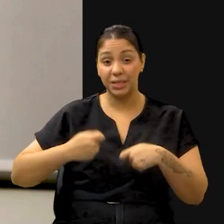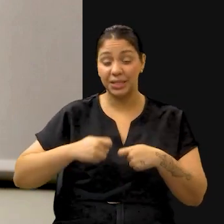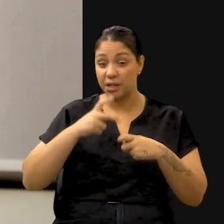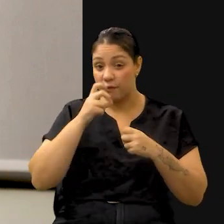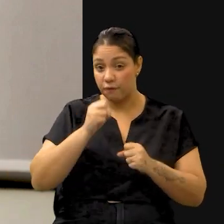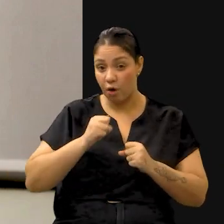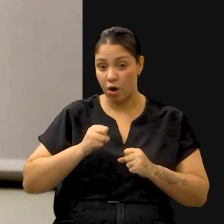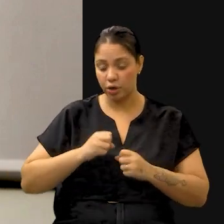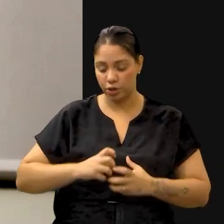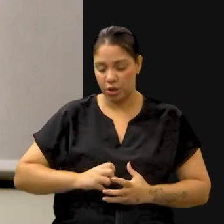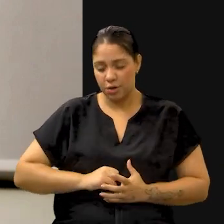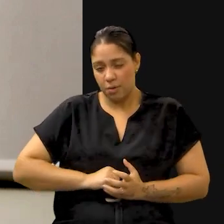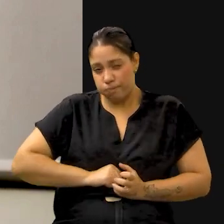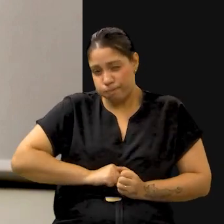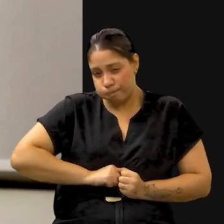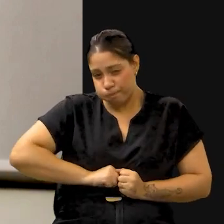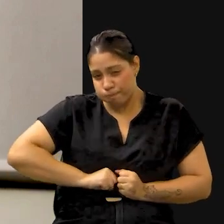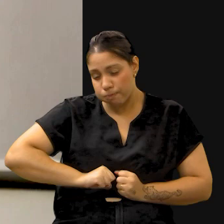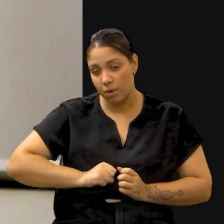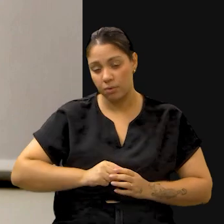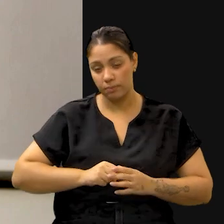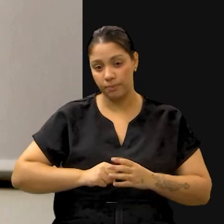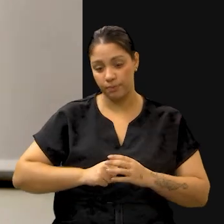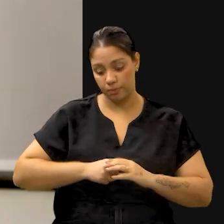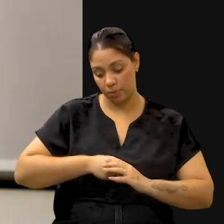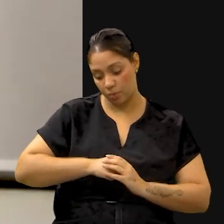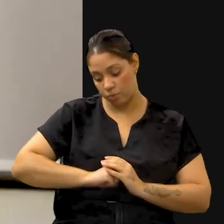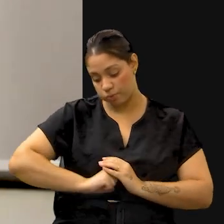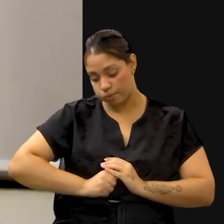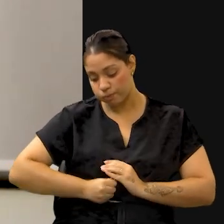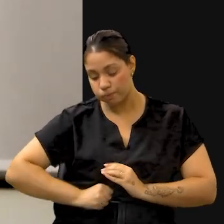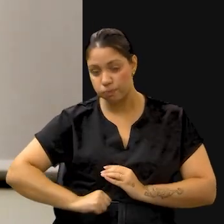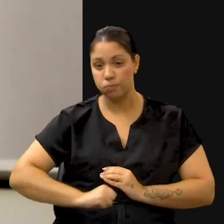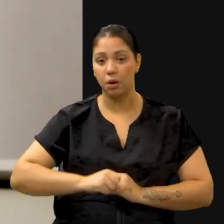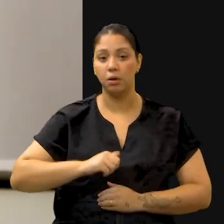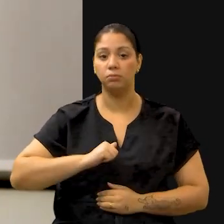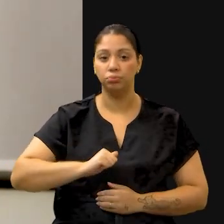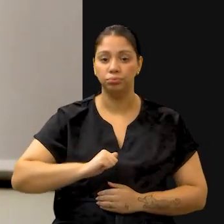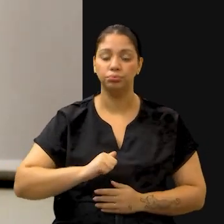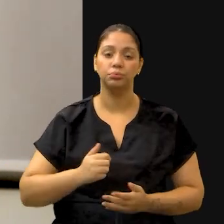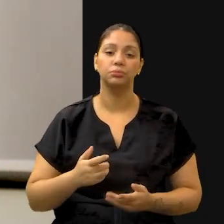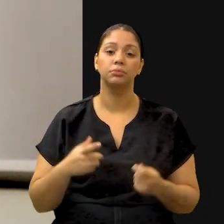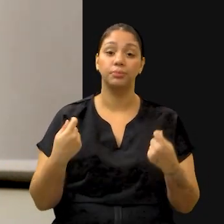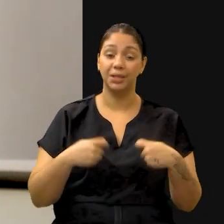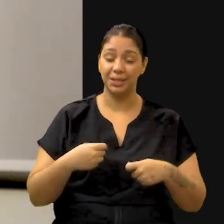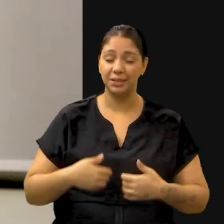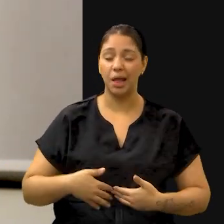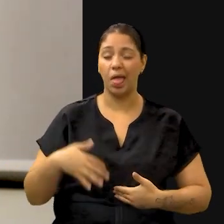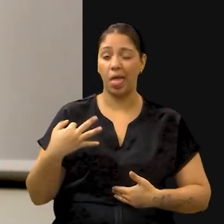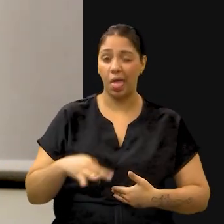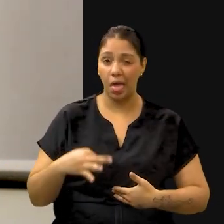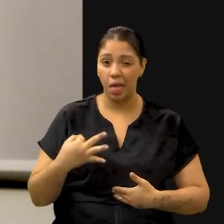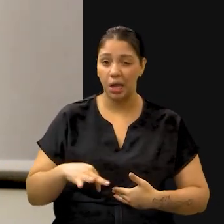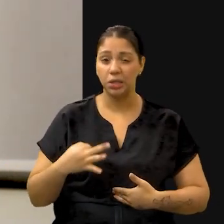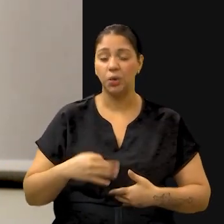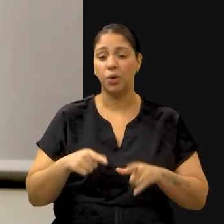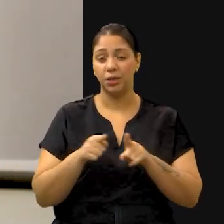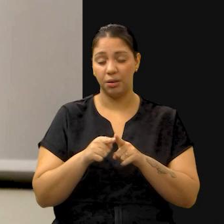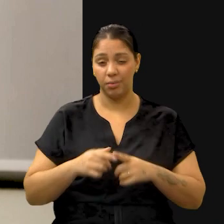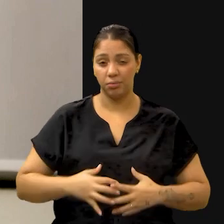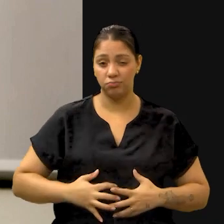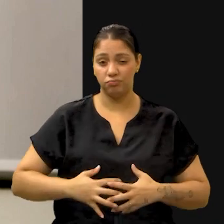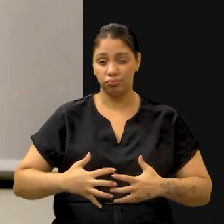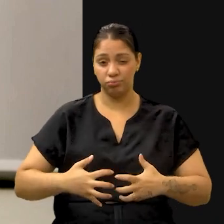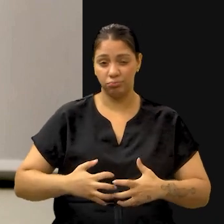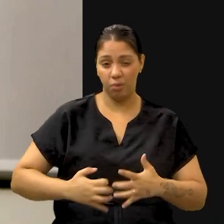uma força da musculatura aumentada para conseguir passar esse bolo fecal. Então, o paciente começa a ter cólica, acúmulo